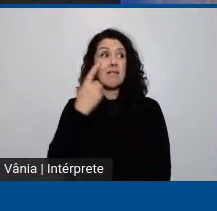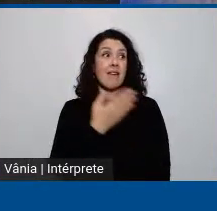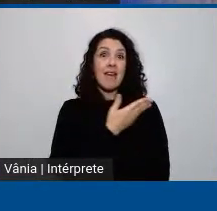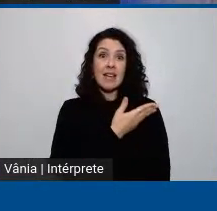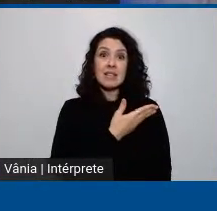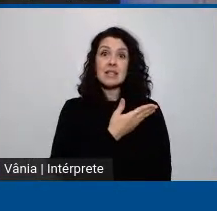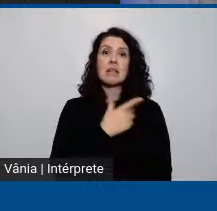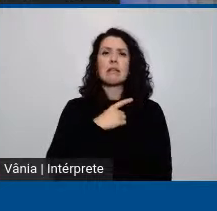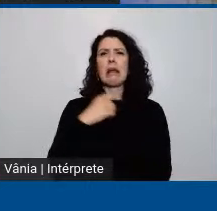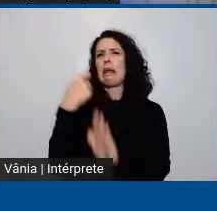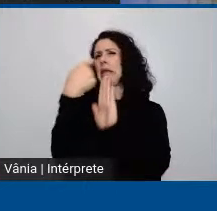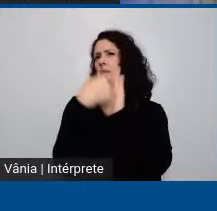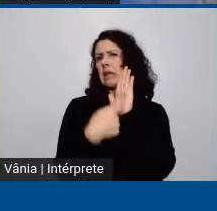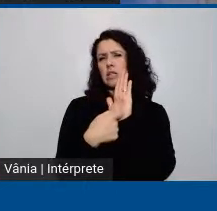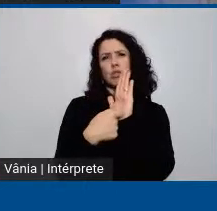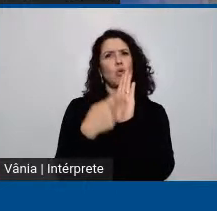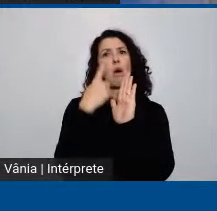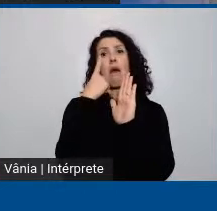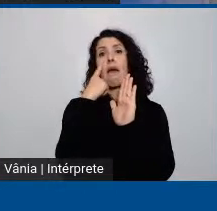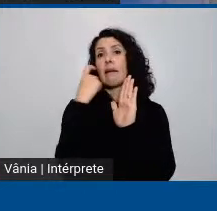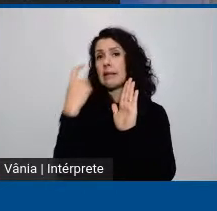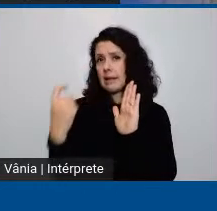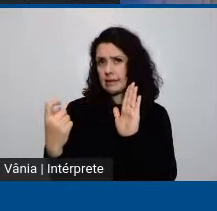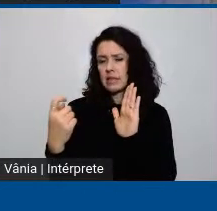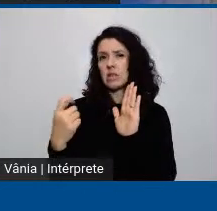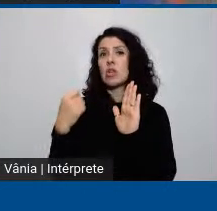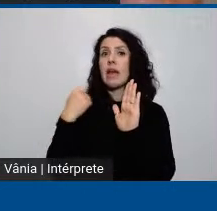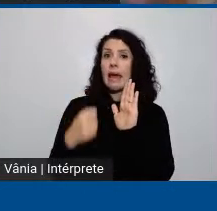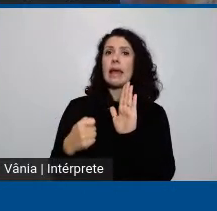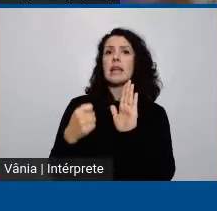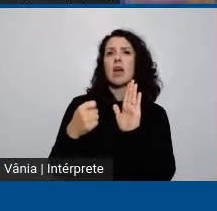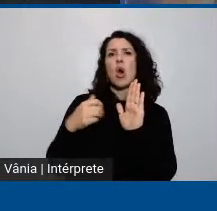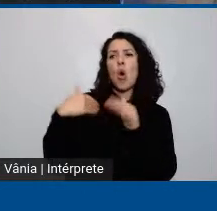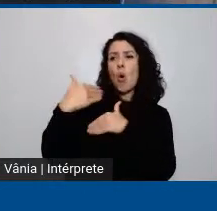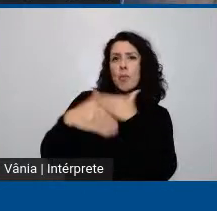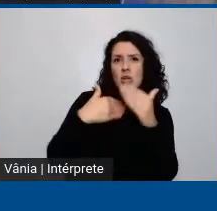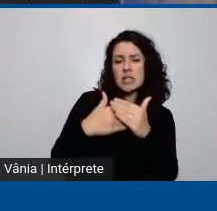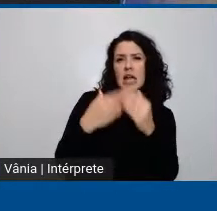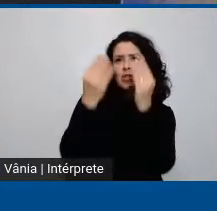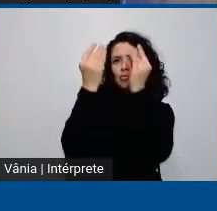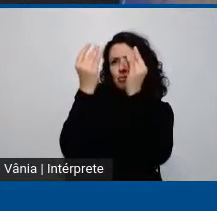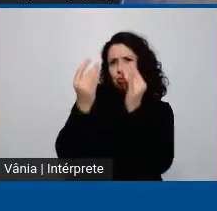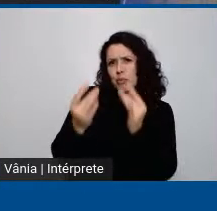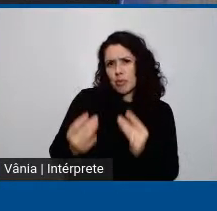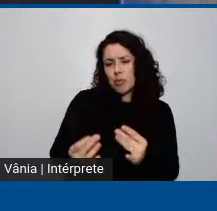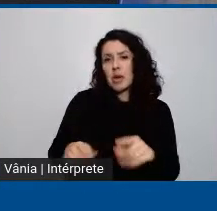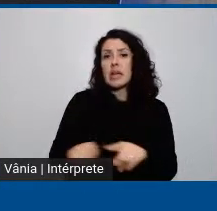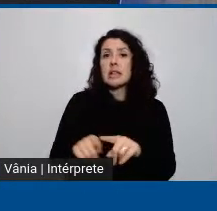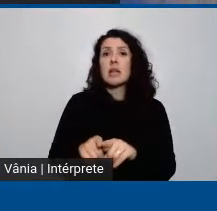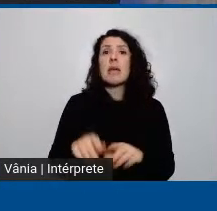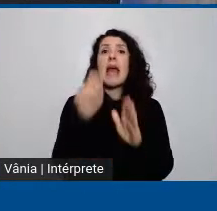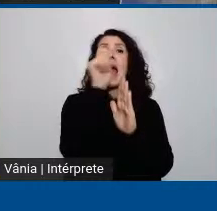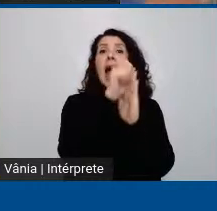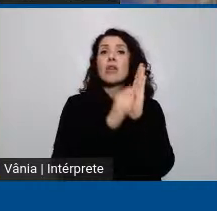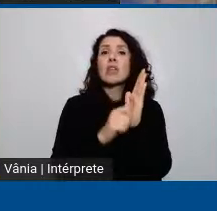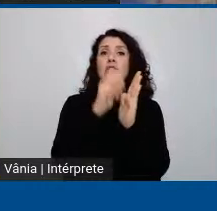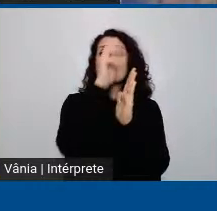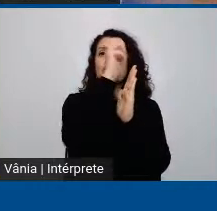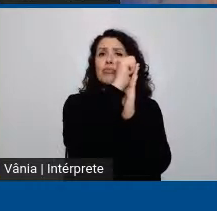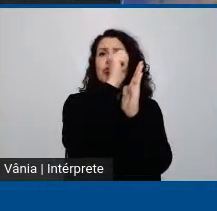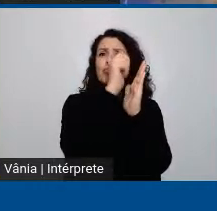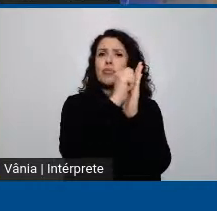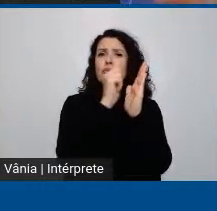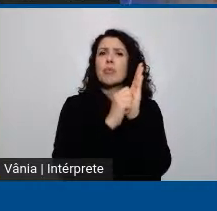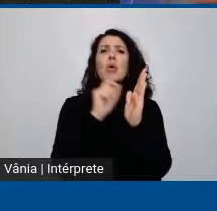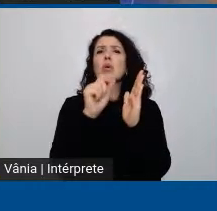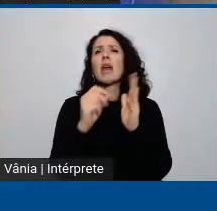muito interessantes, ele vai descrevendo os processos, né? E vai fazendo as anotações relativas a